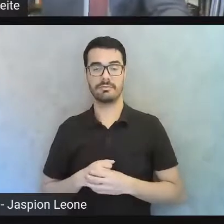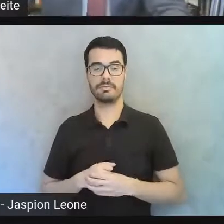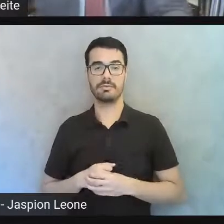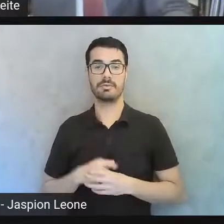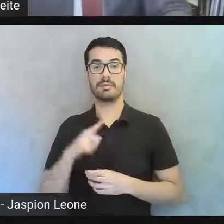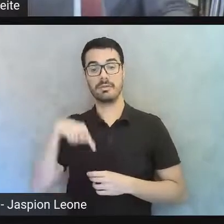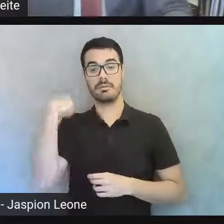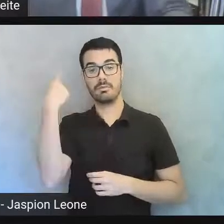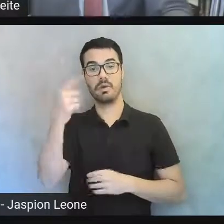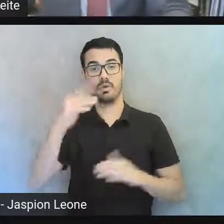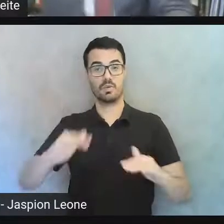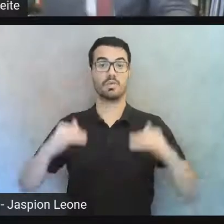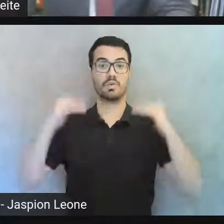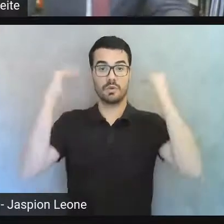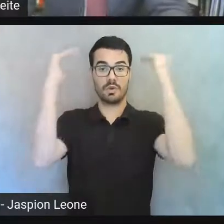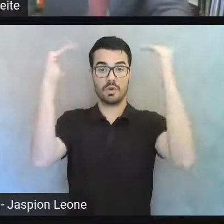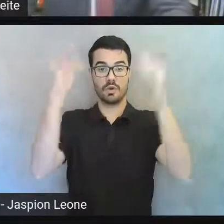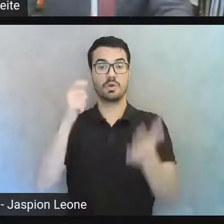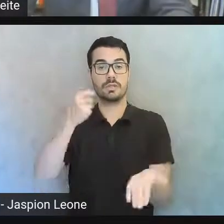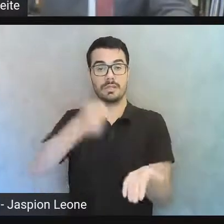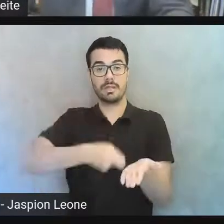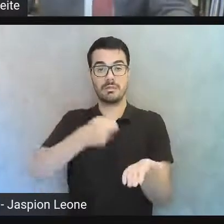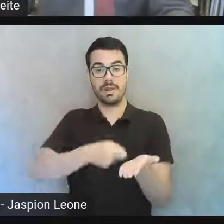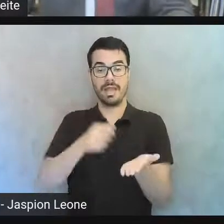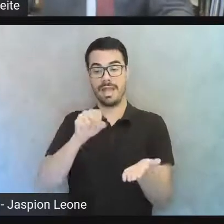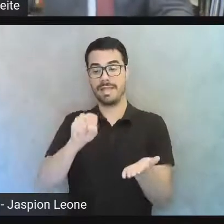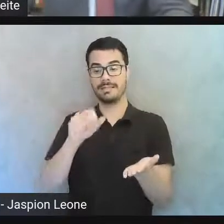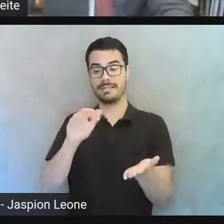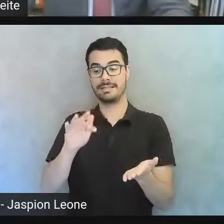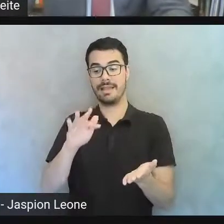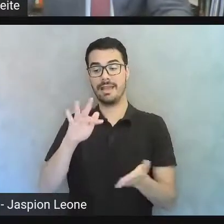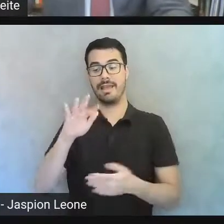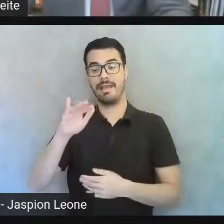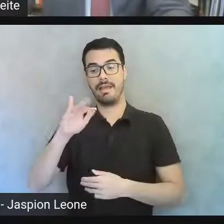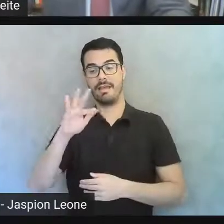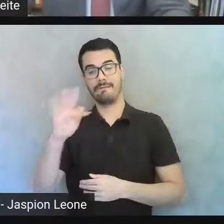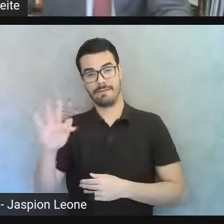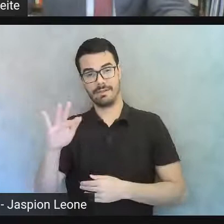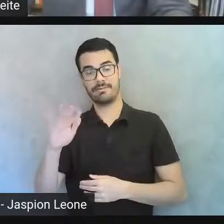o STF, Supremo Tribunal Federal, decidiu pela